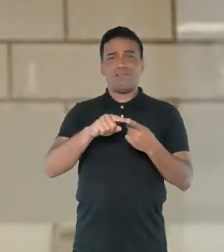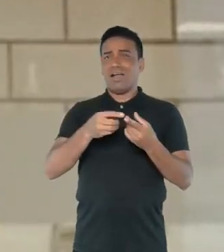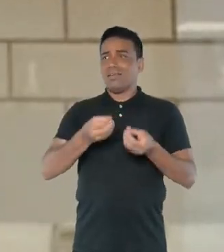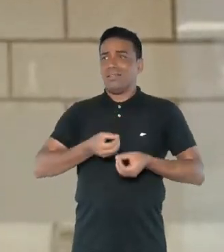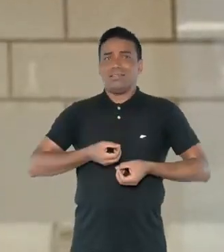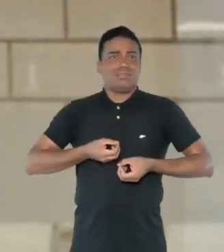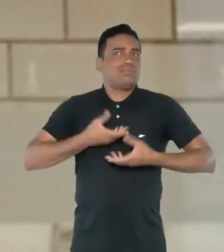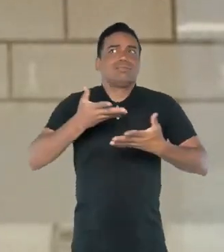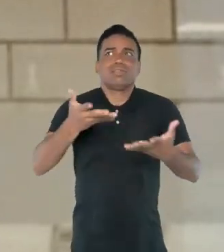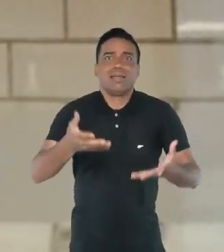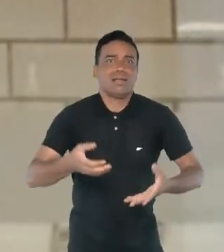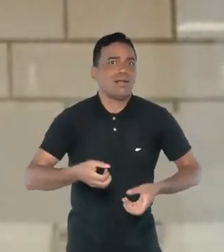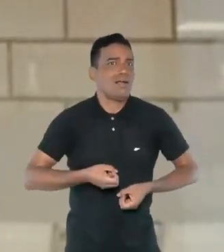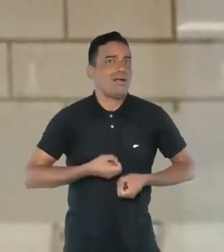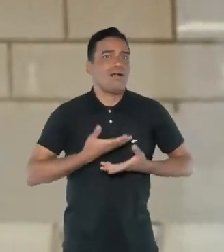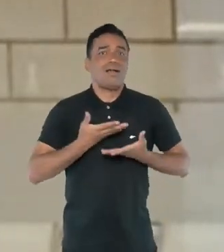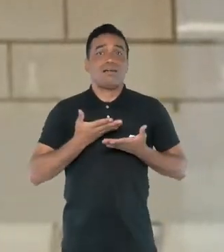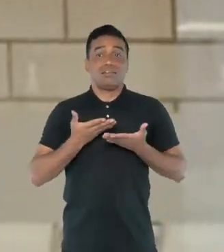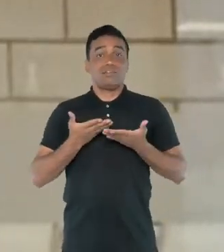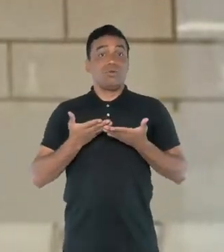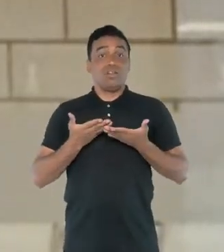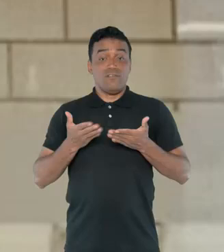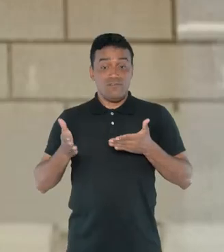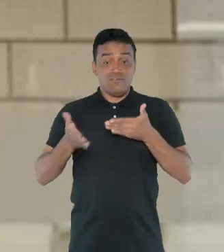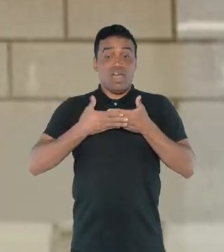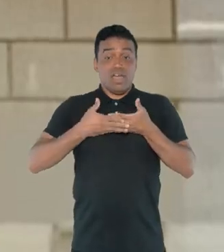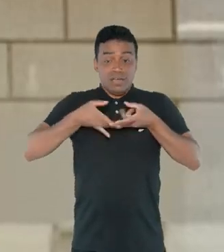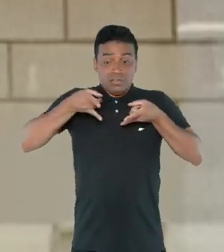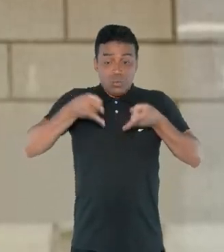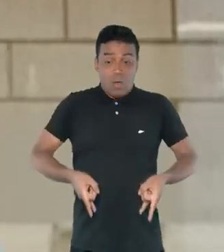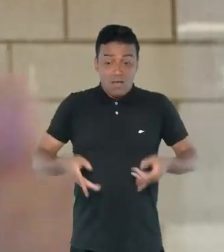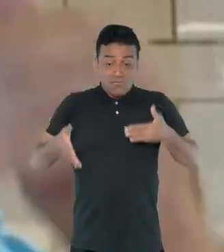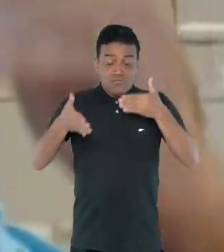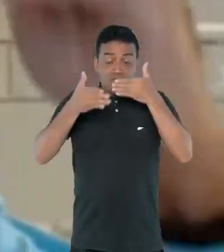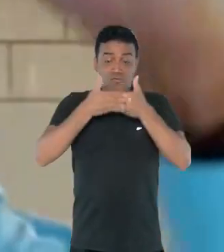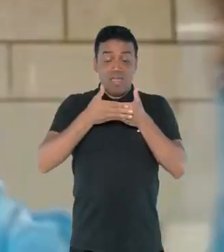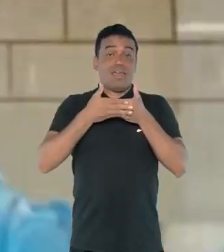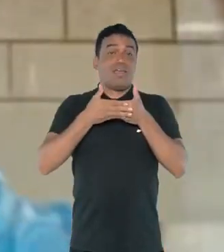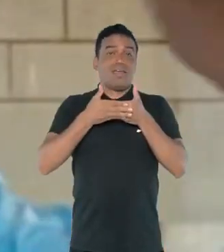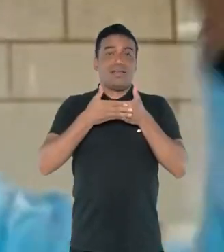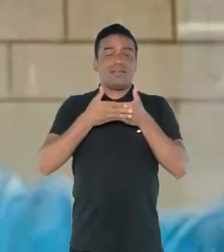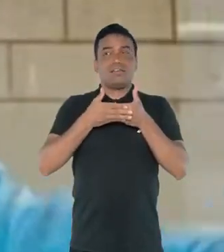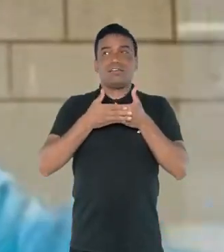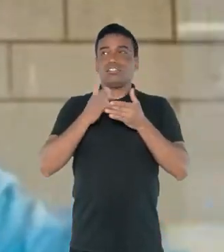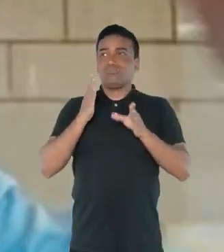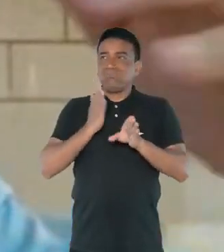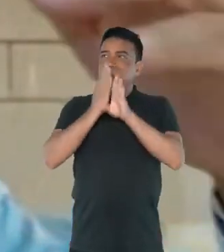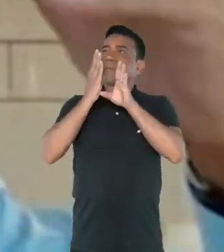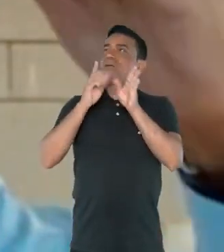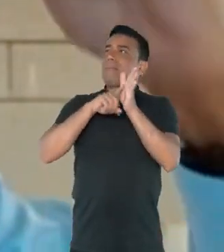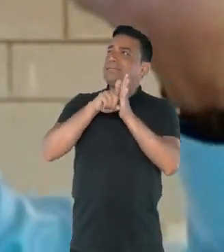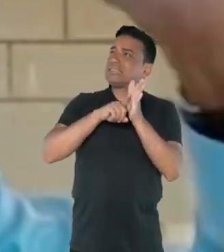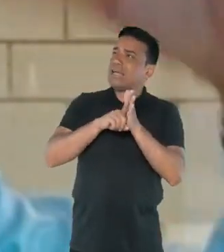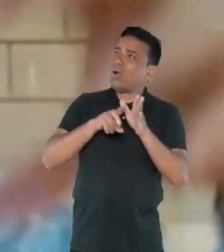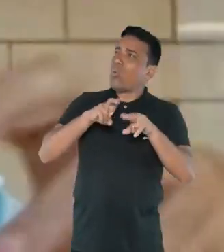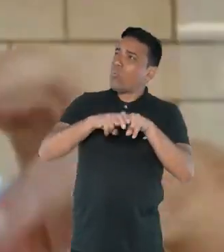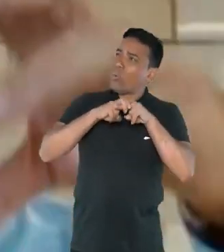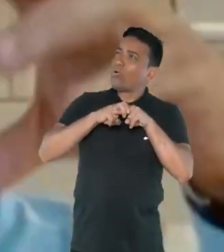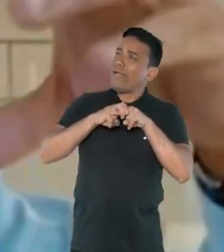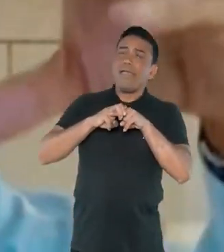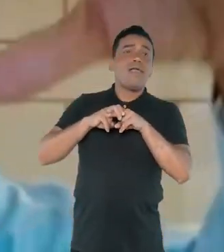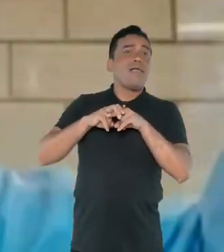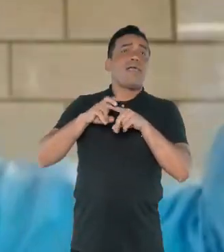cujo filósofo se prende dentro de um quarto e vai buscar a causa final,